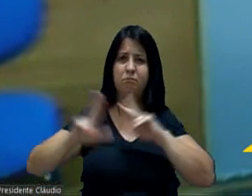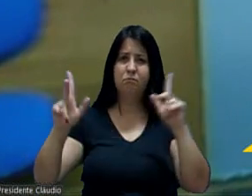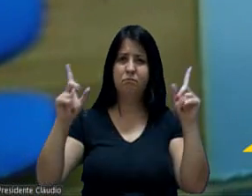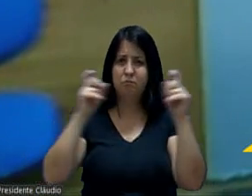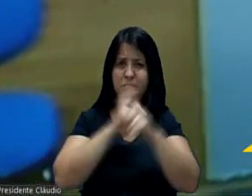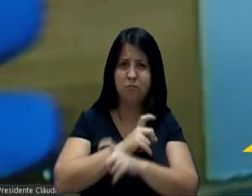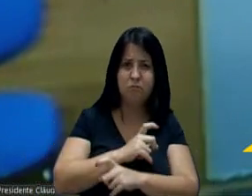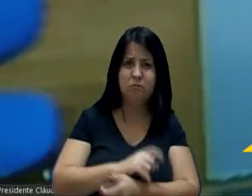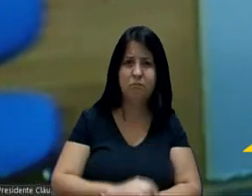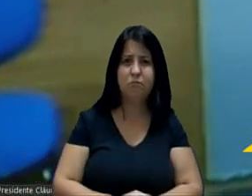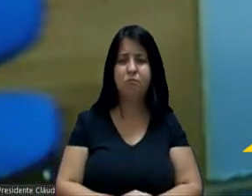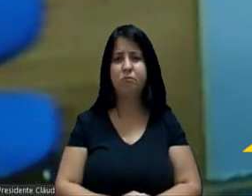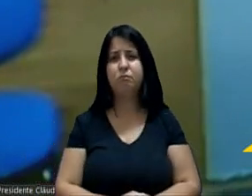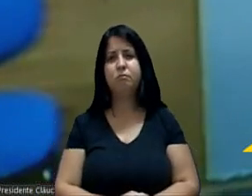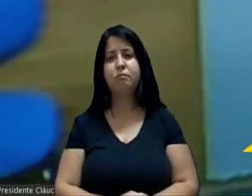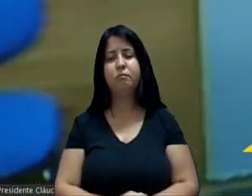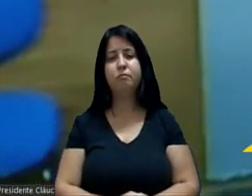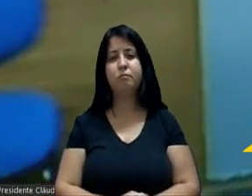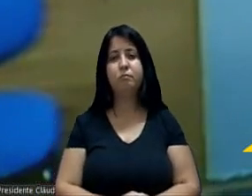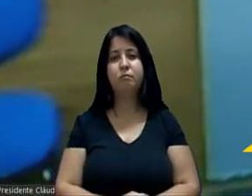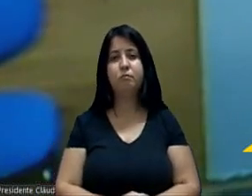Na estrutura